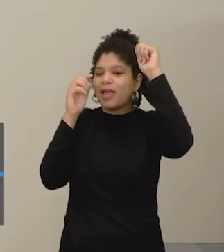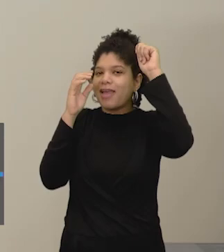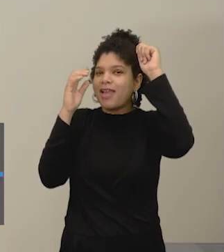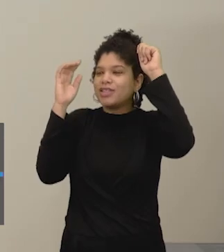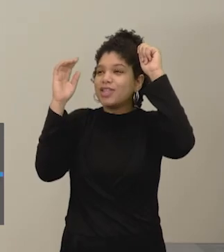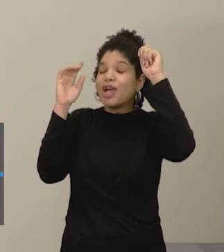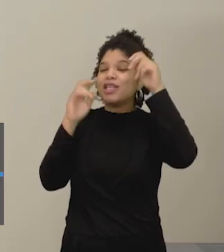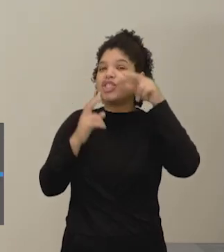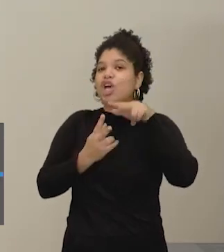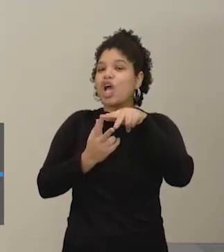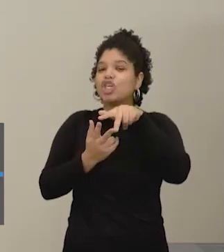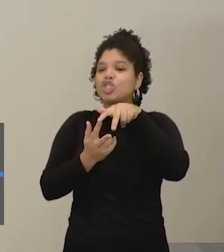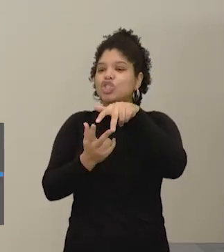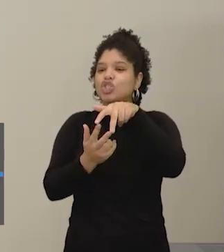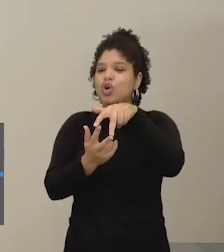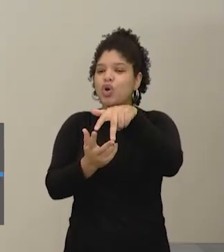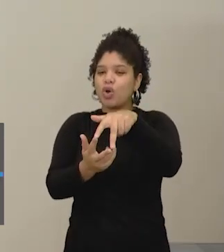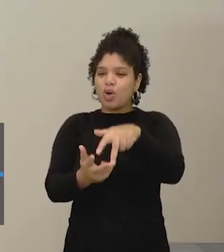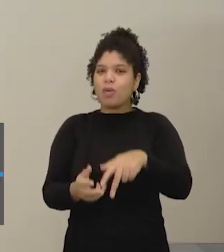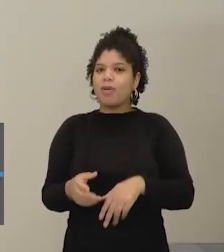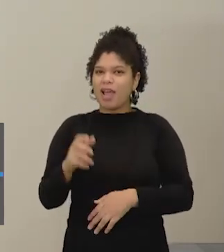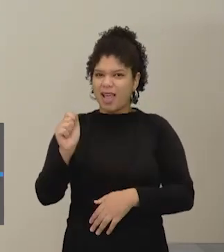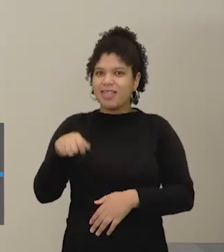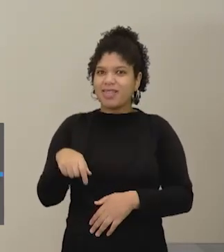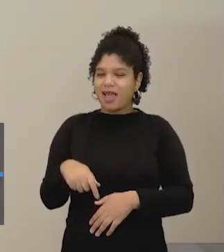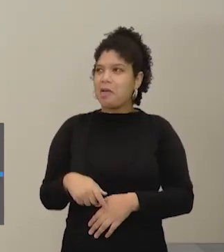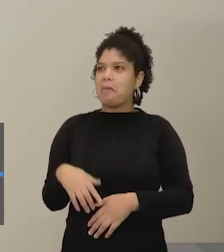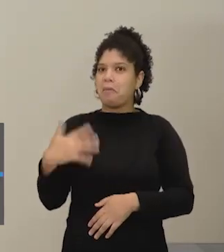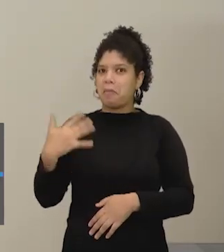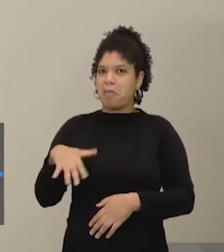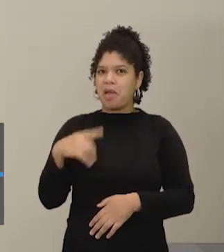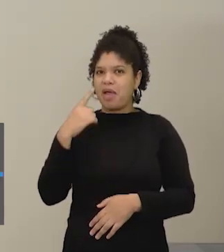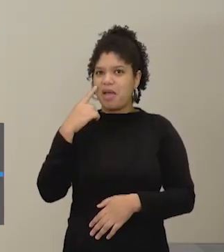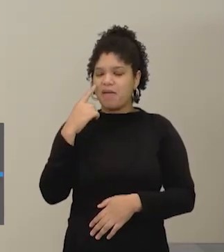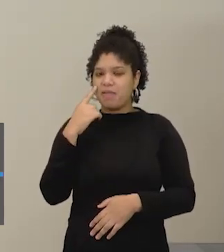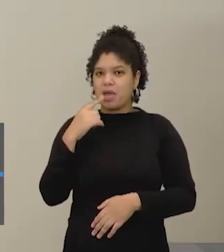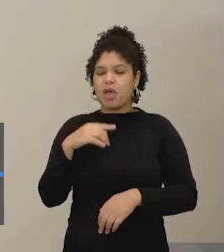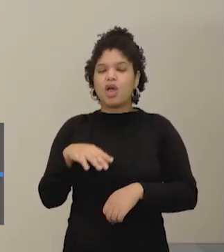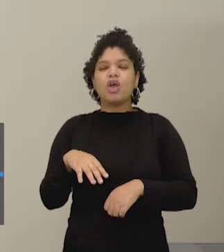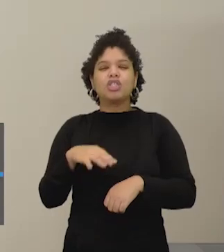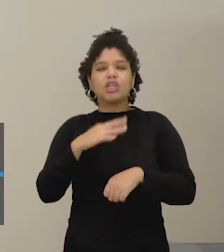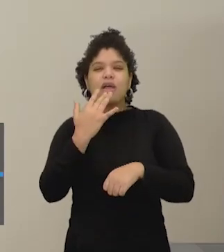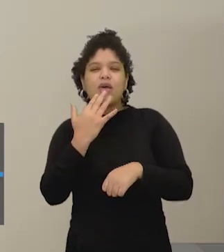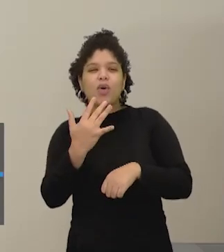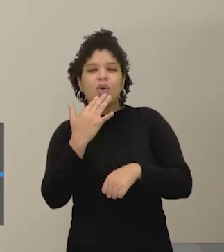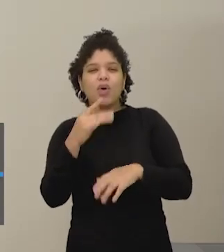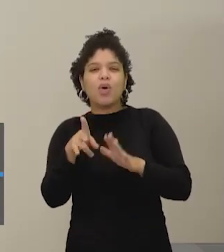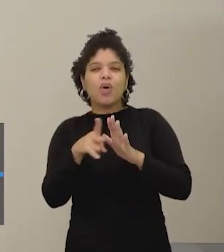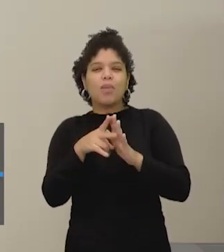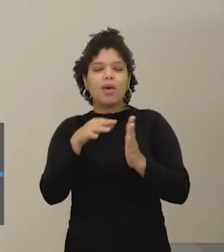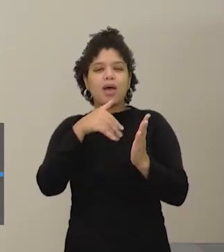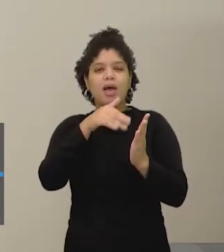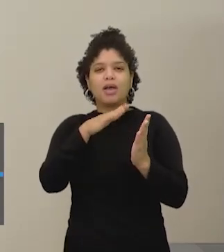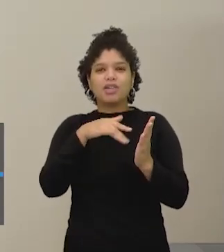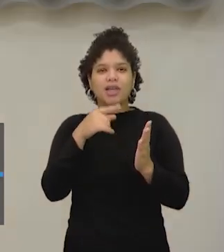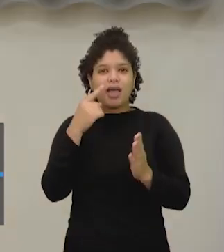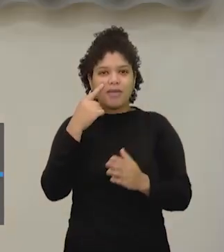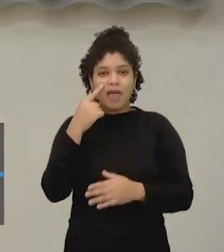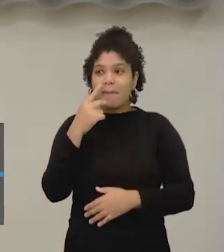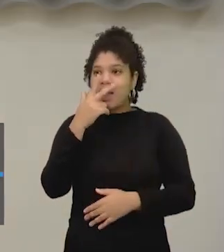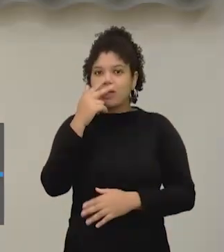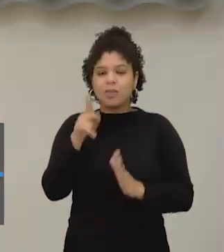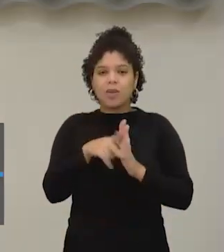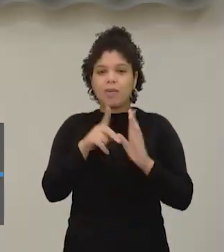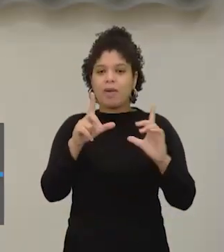fiquei pensando que tom de tinta que ele usa para transformar isso é muito legal. E é pintura, gente, não é foto. Incrível. Né? Parece que ele